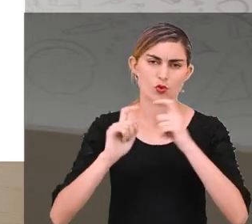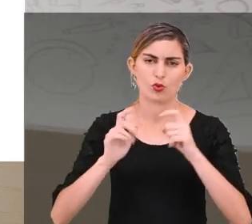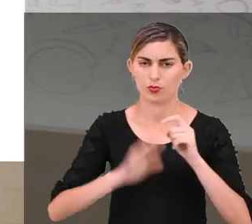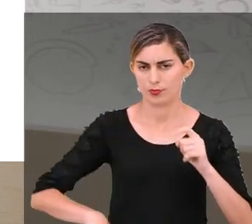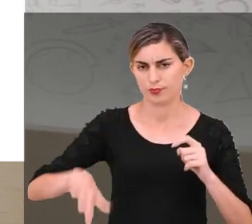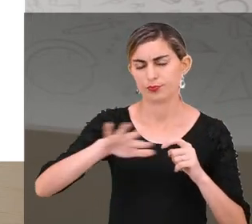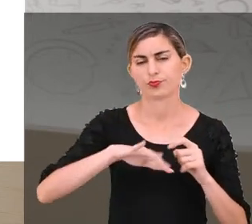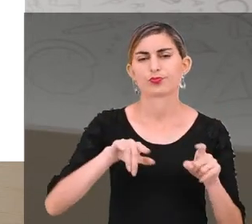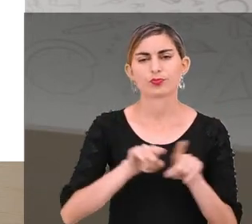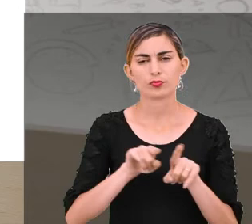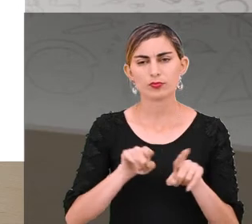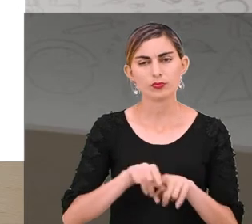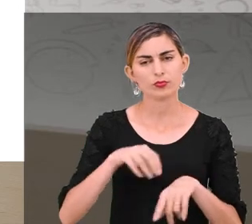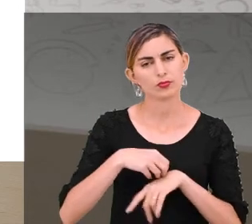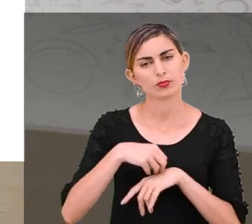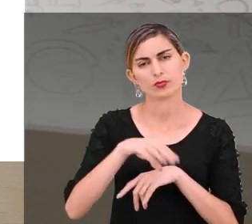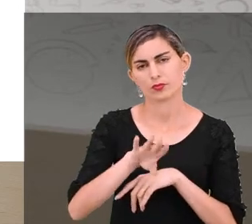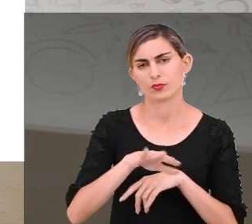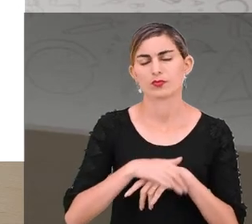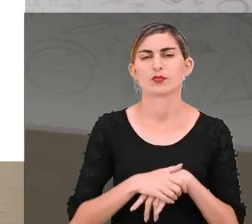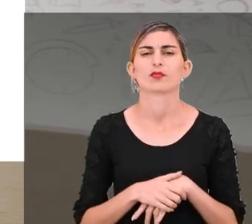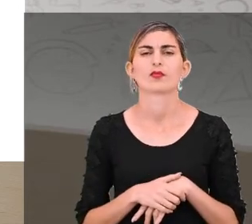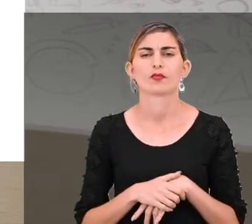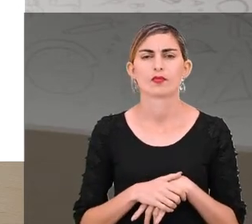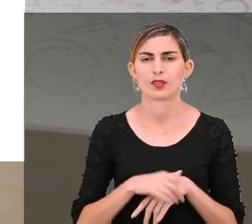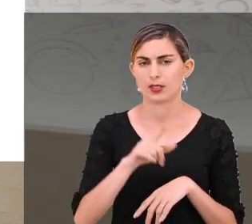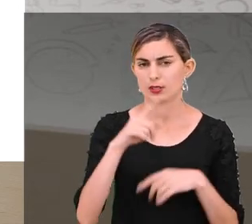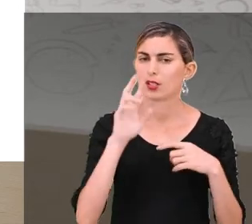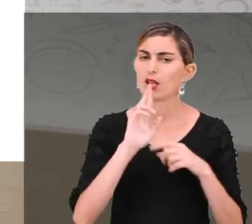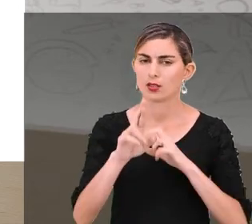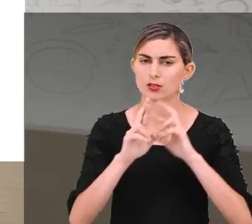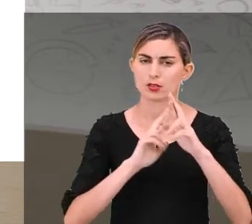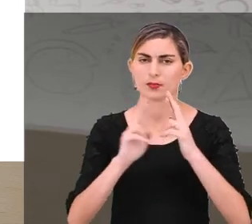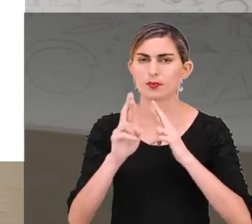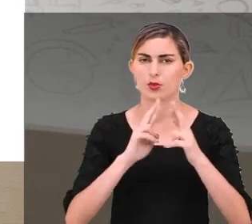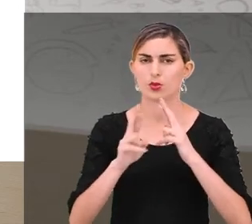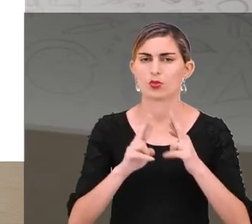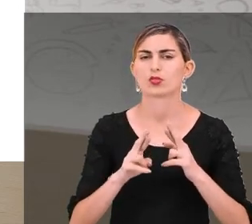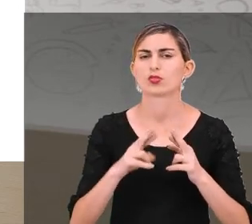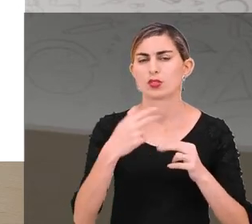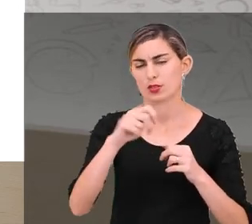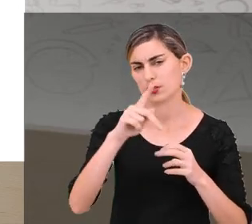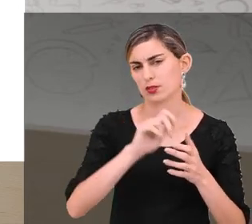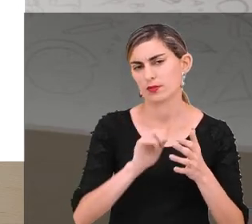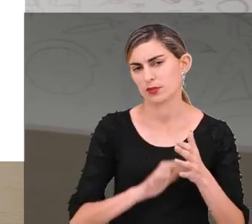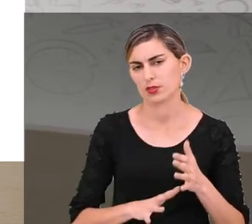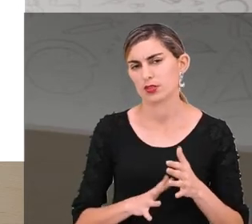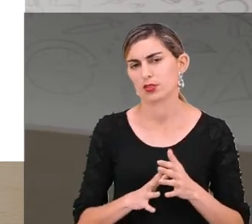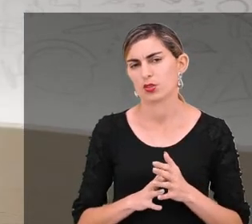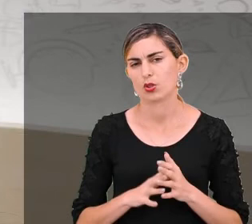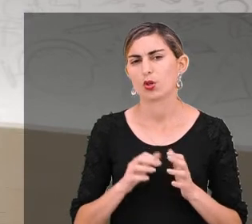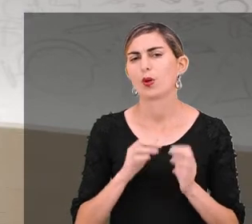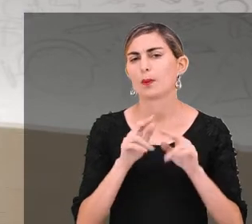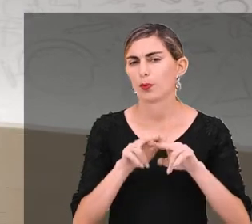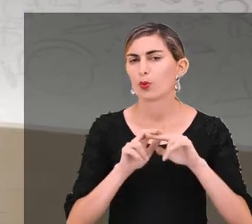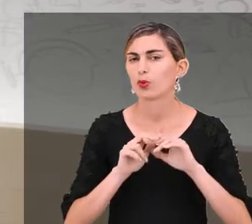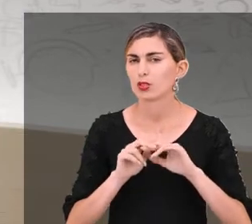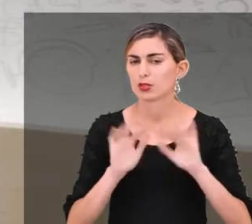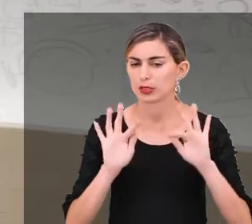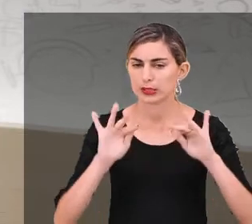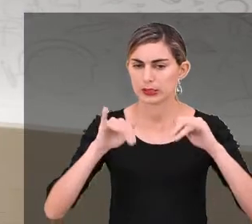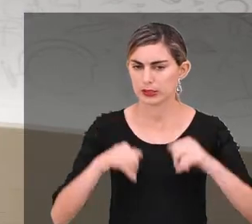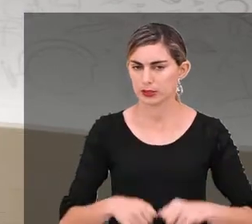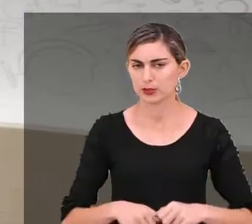no fórum geral e traga essas respostas, desta atividade. Com